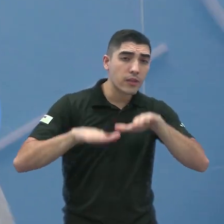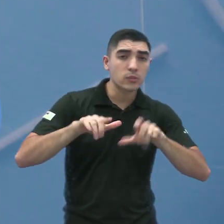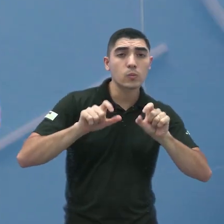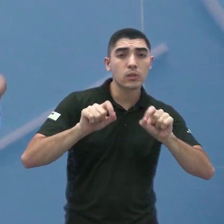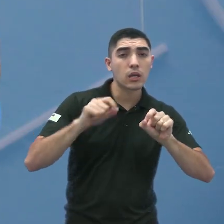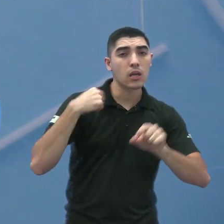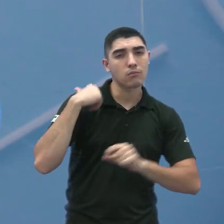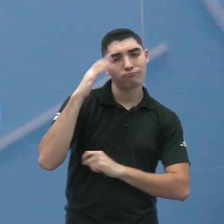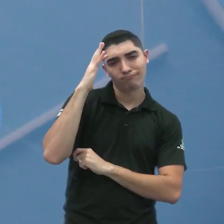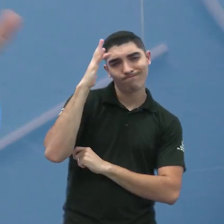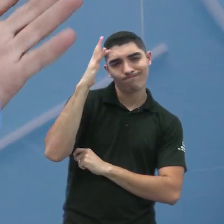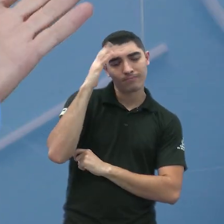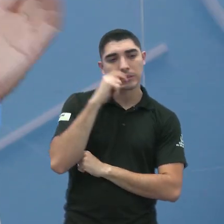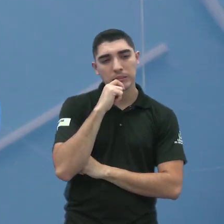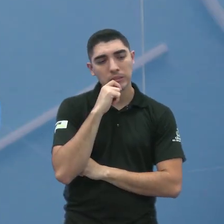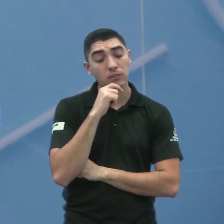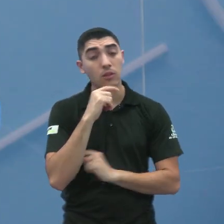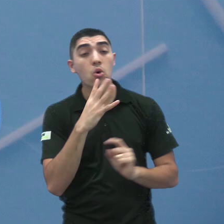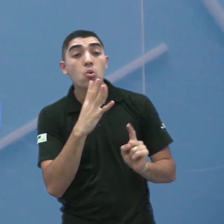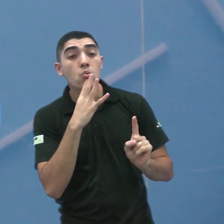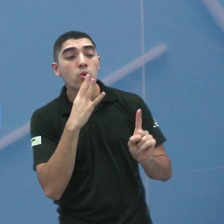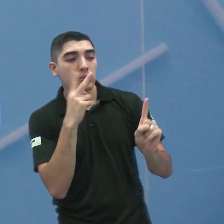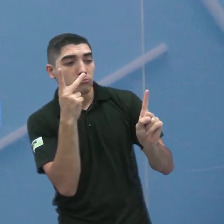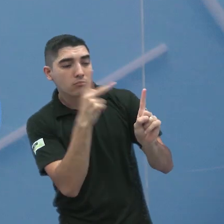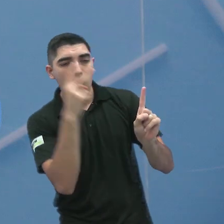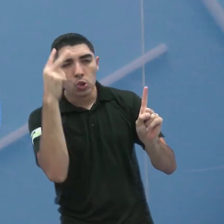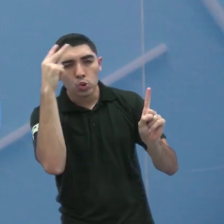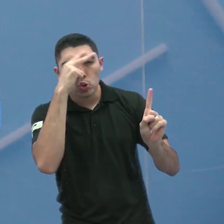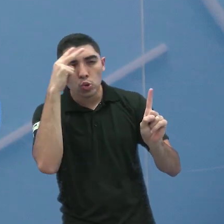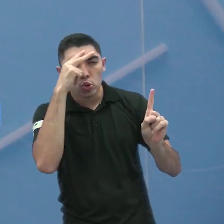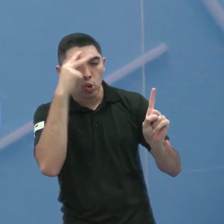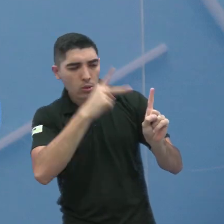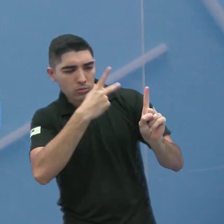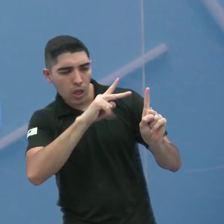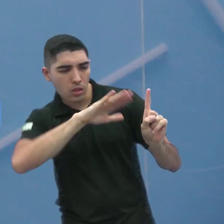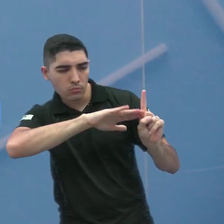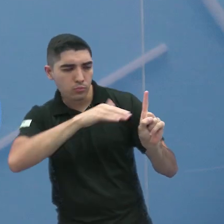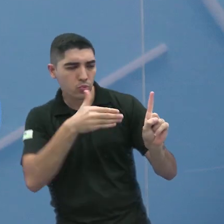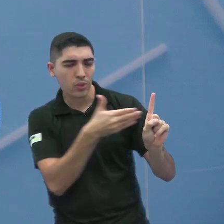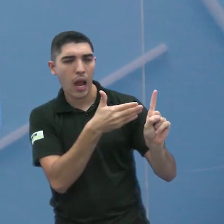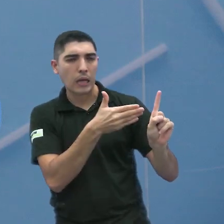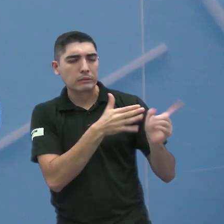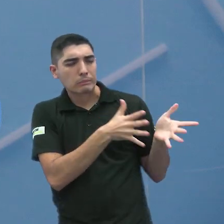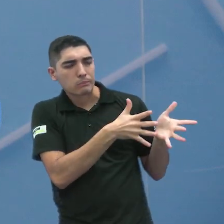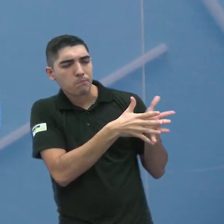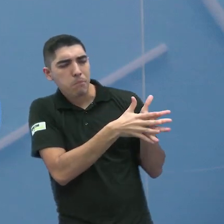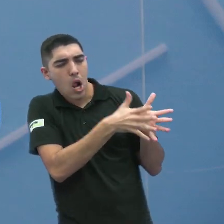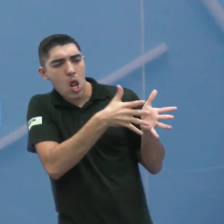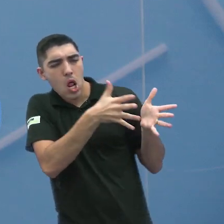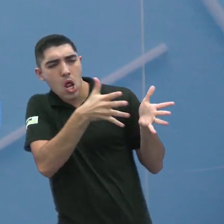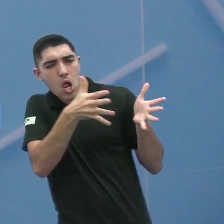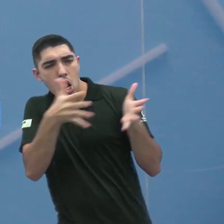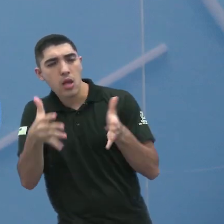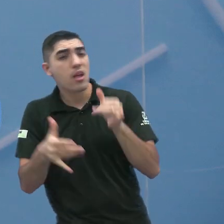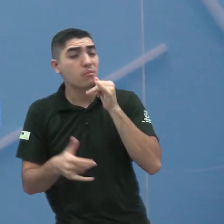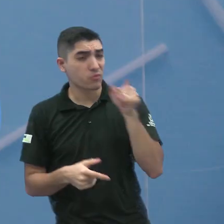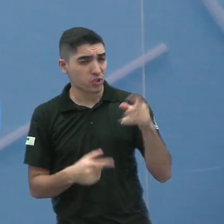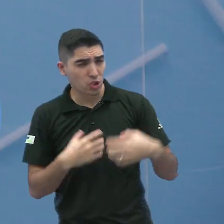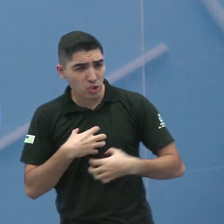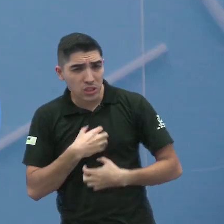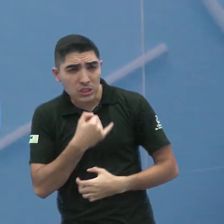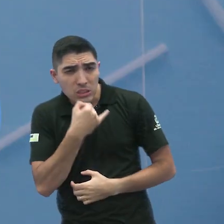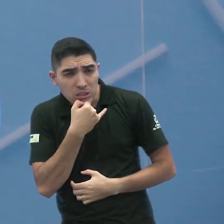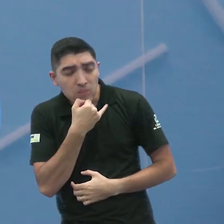que eu trabalho isso? Pegando a história, justamente o que a Helena falou, pegando o contexto. Peraí, você está triste, mas o